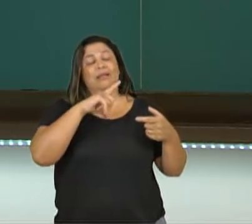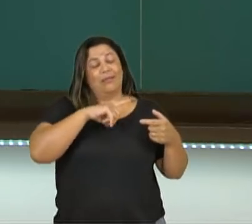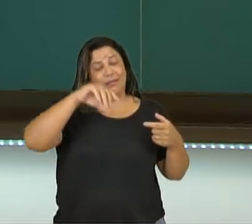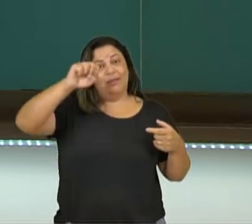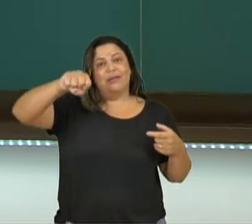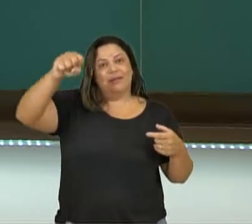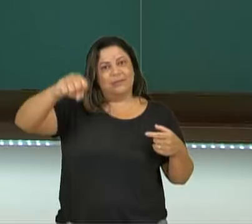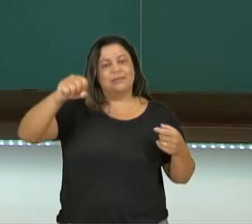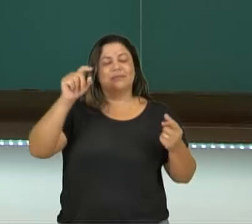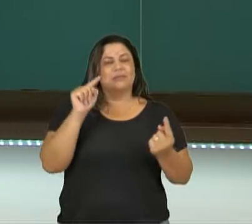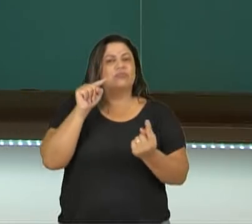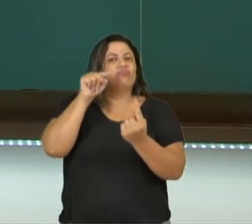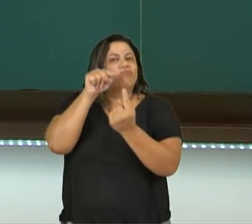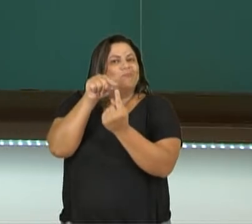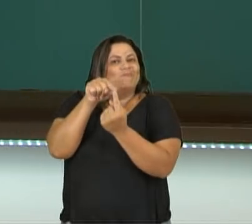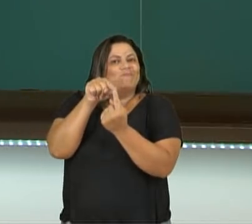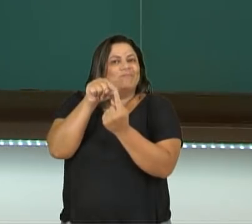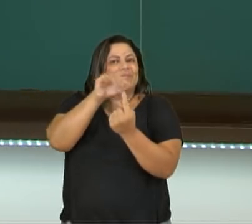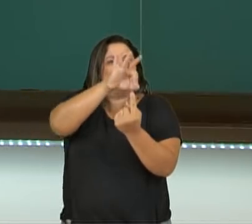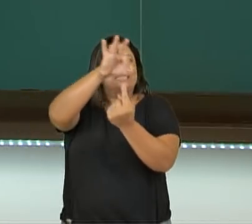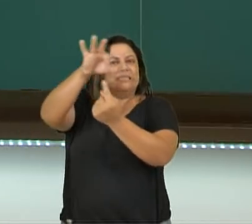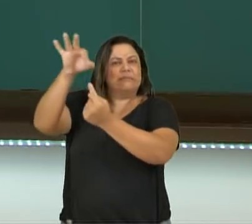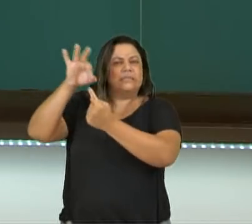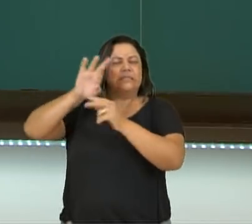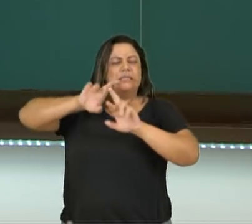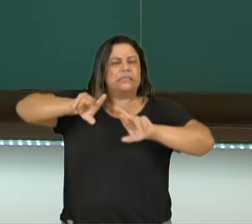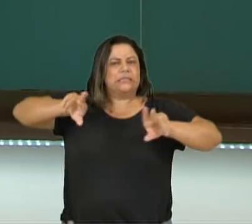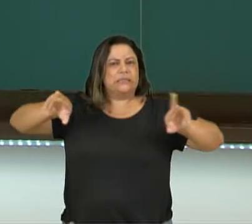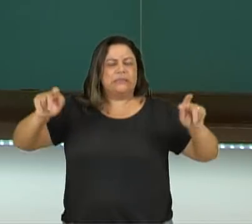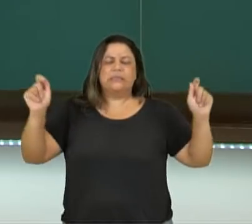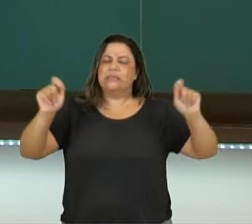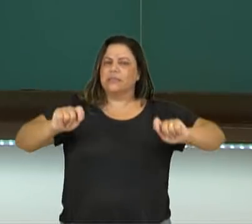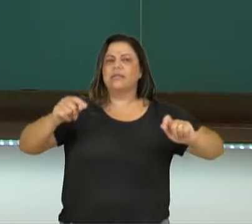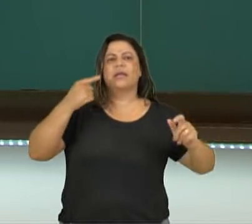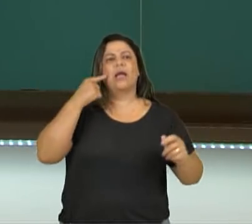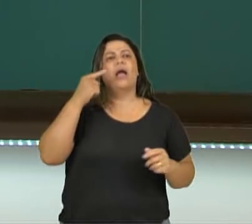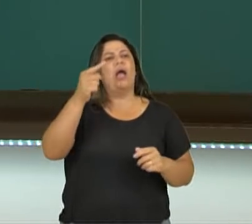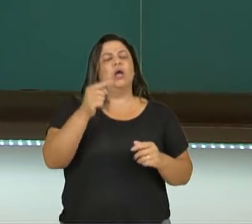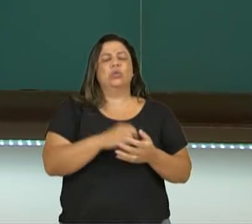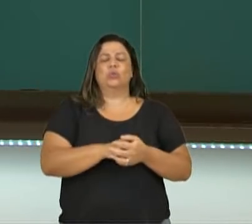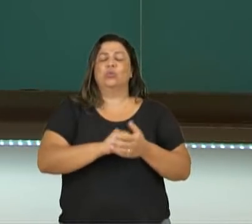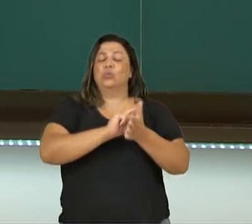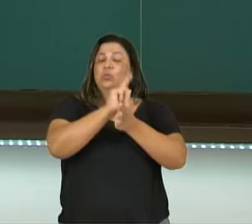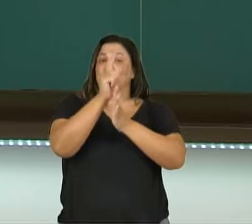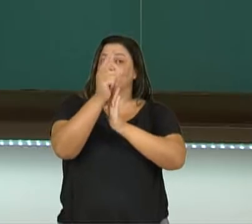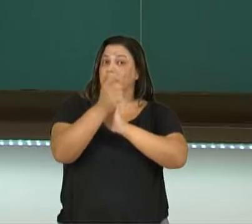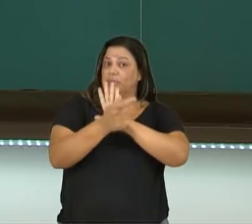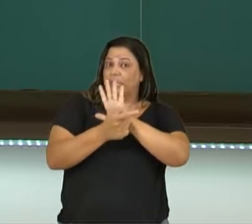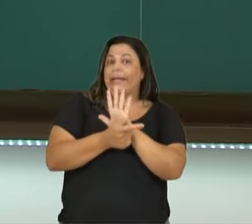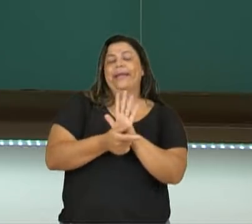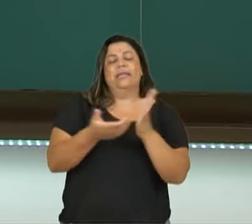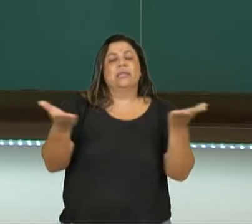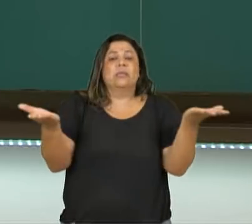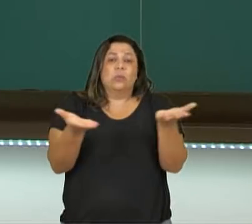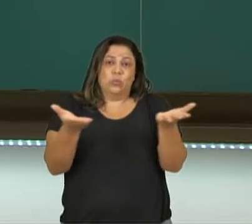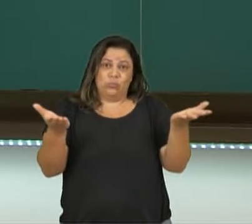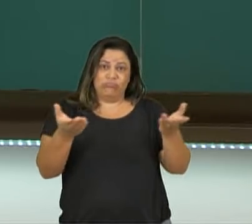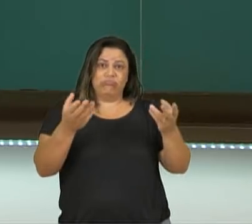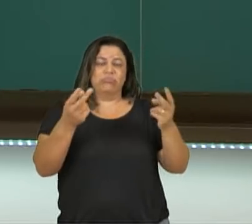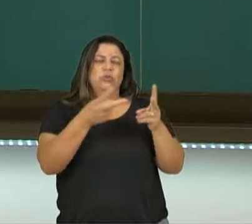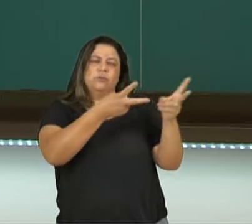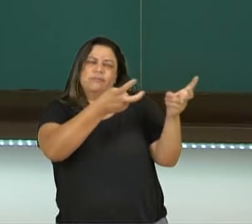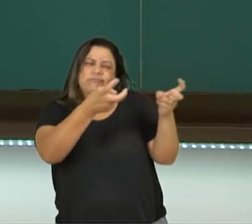algumas especificidades dos gêneros tirinha, charge, histórias em quadrinhos, e a gente vai analisar um pouco com mais cautela